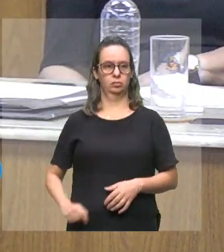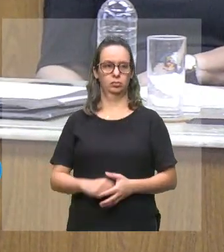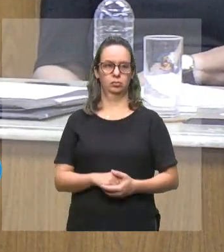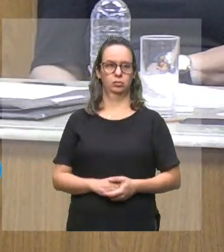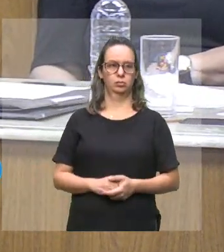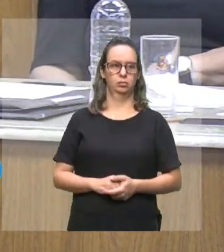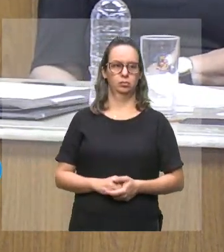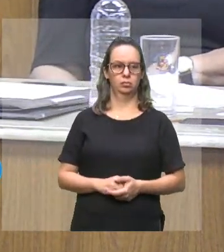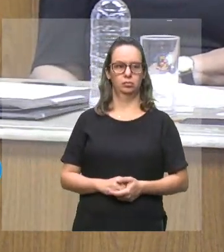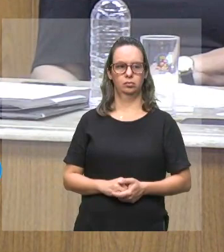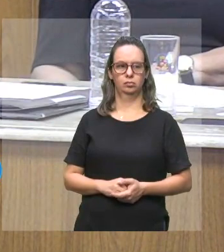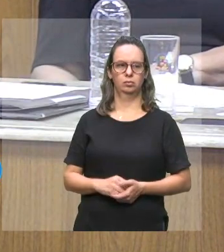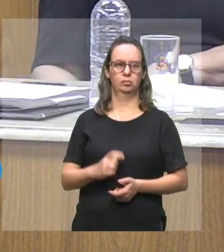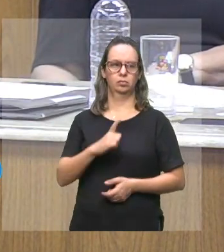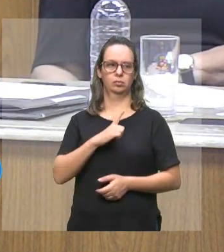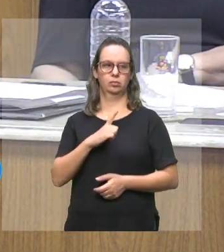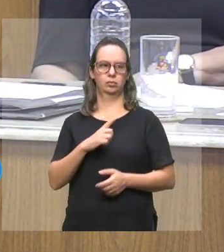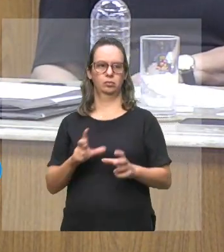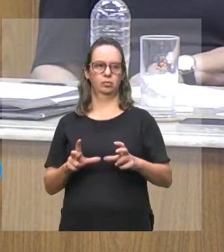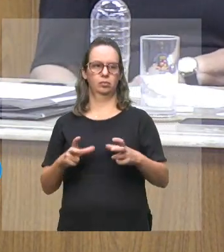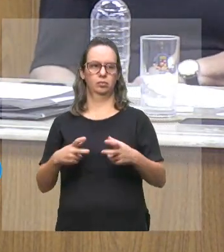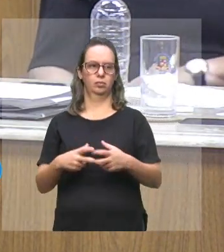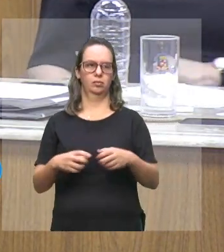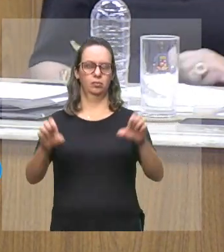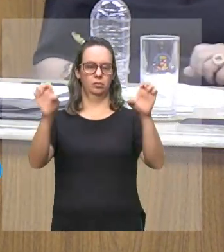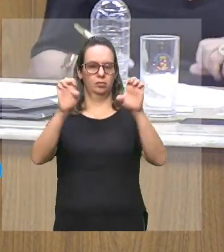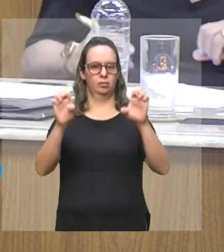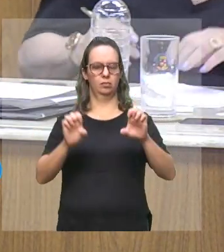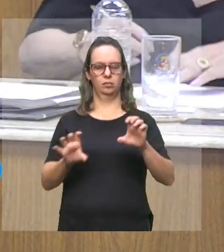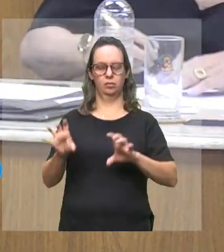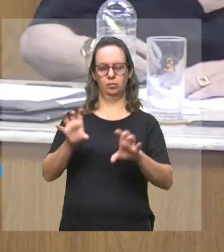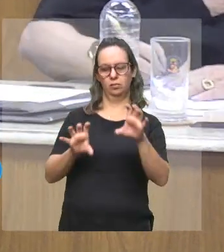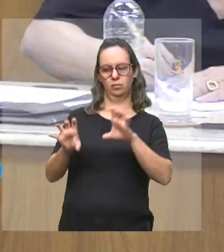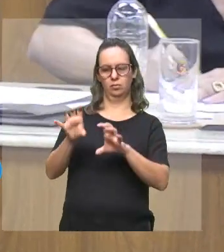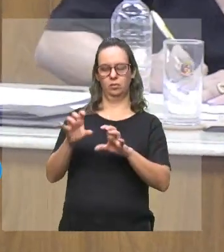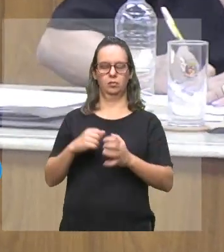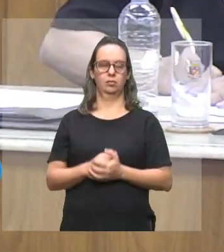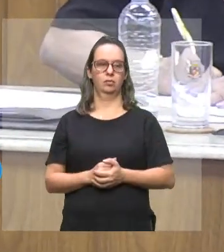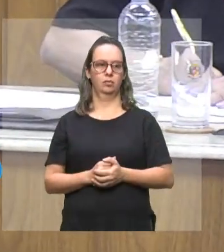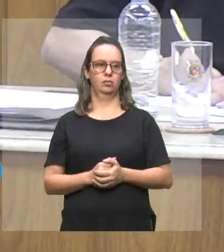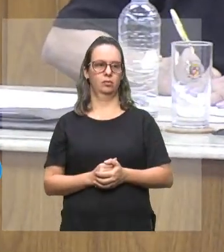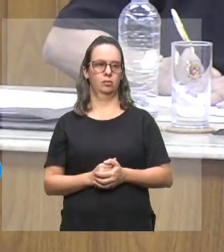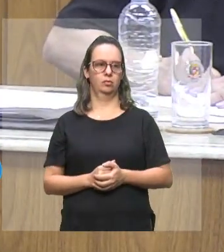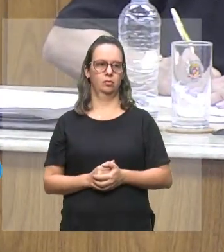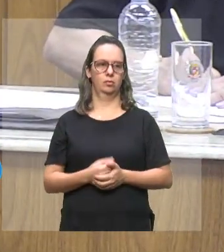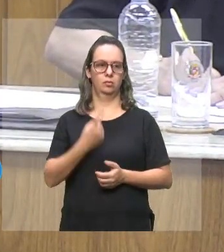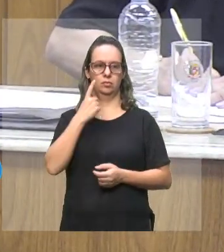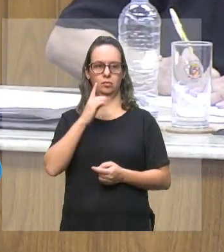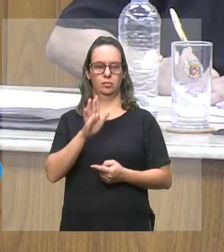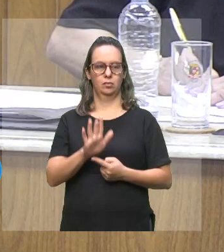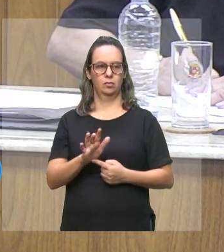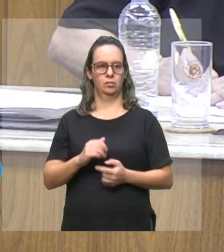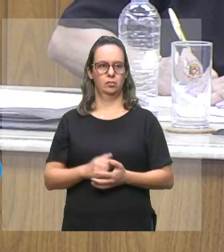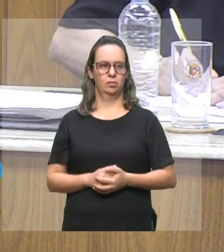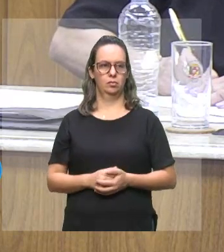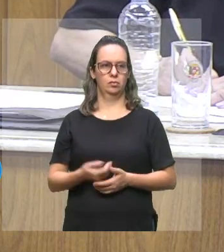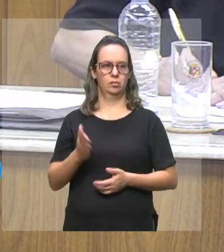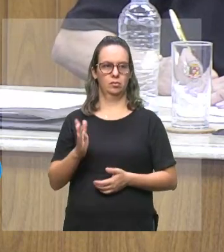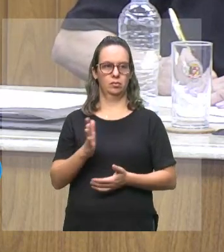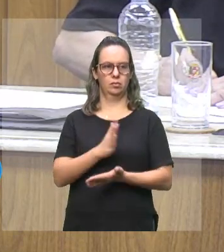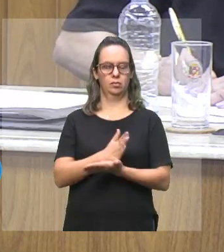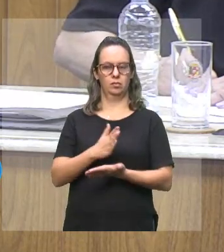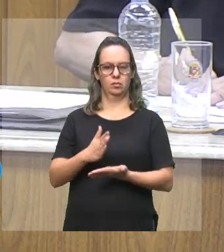vezes, a Câmara tem que passar por uma estruturação do seu lado administrativo. E, logo no começo do